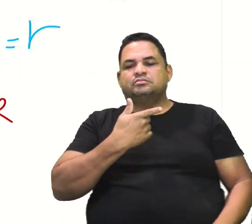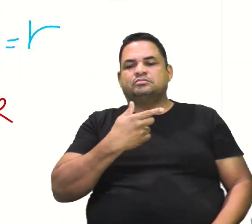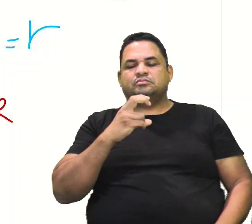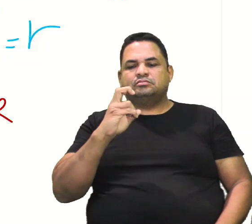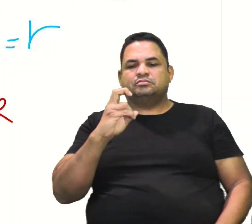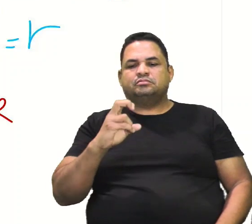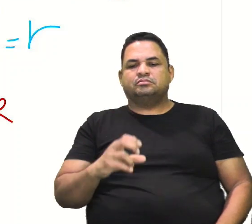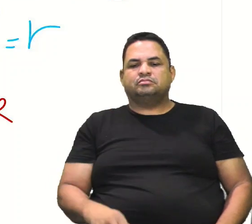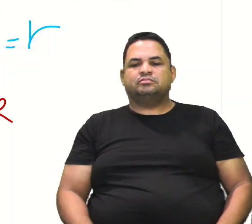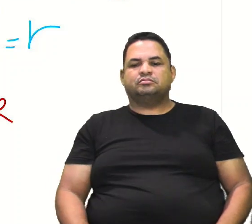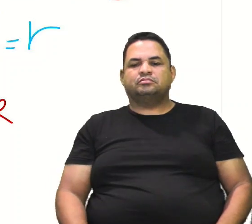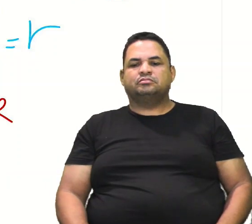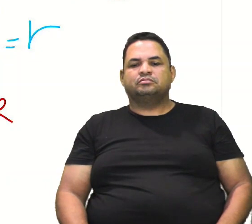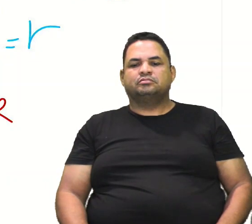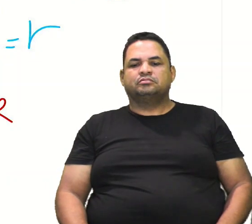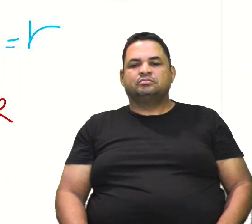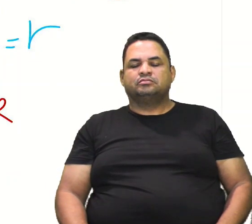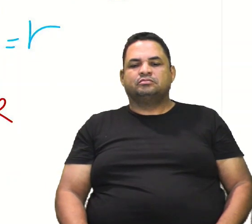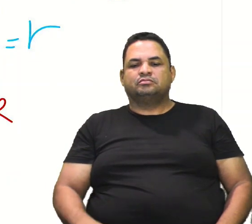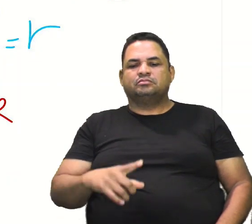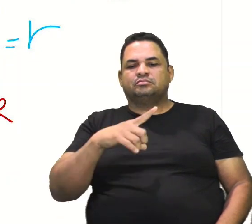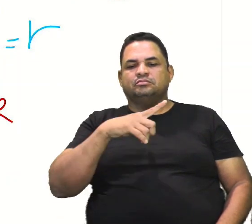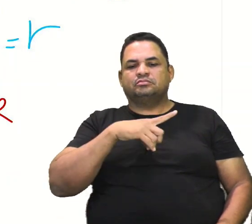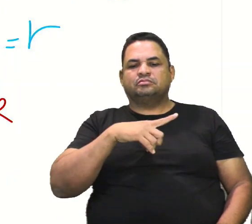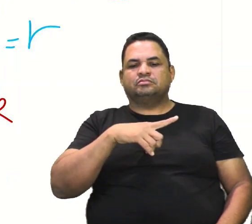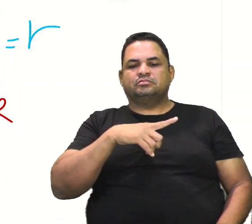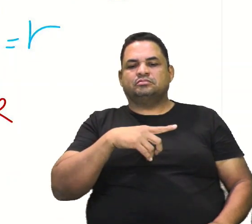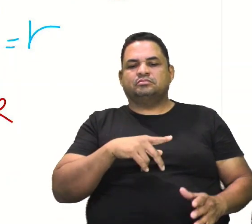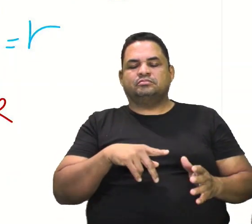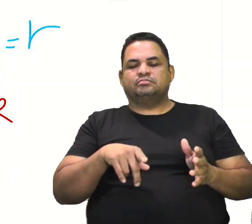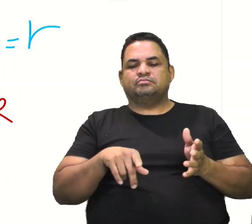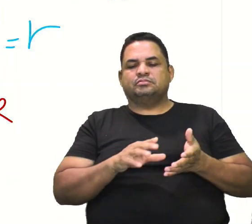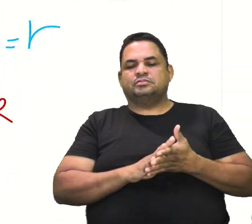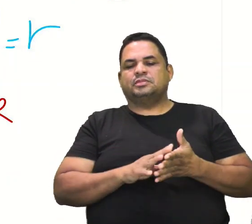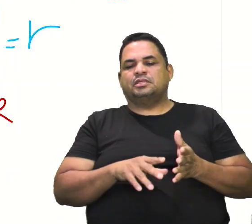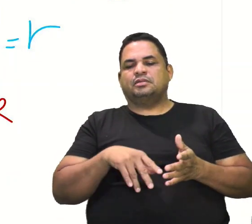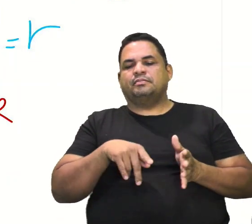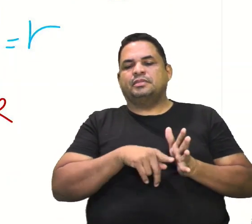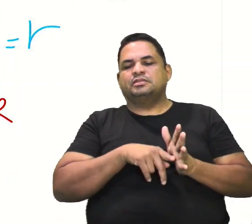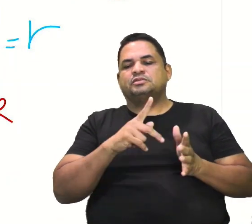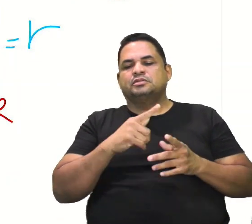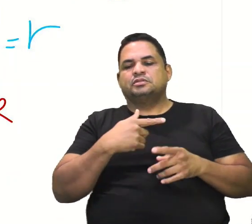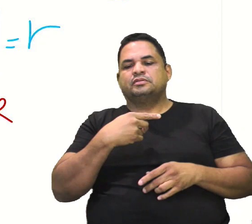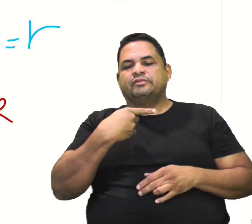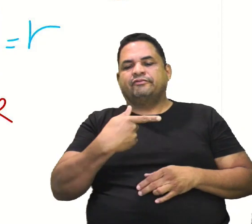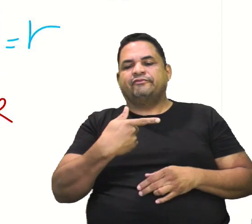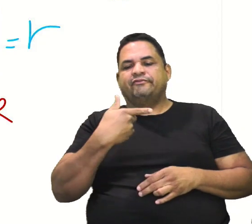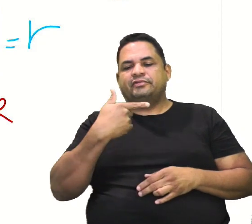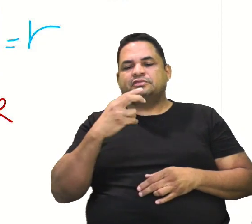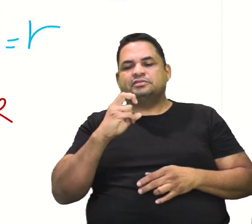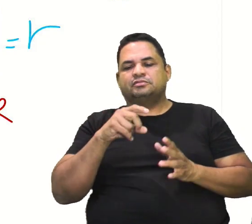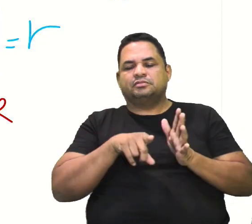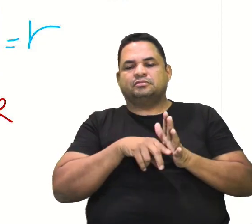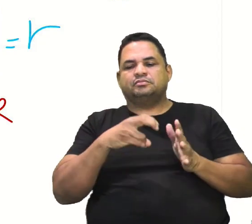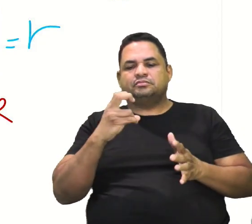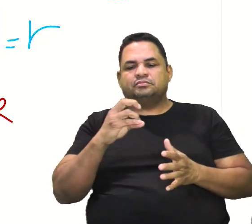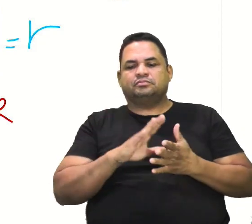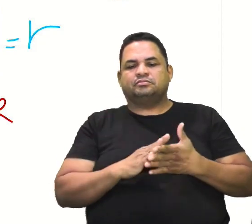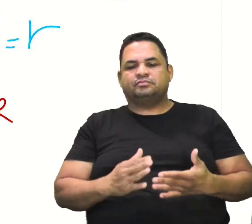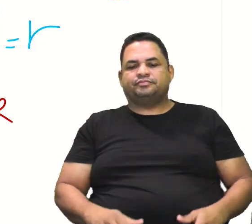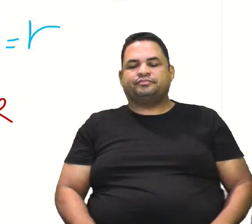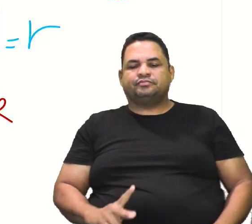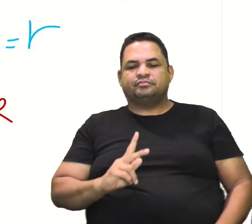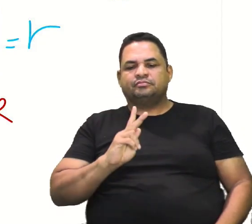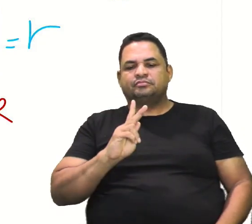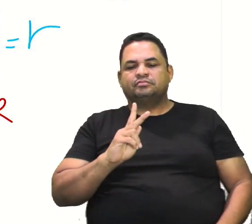a 25. Então, temos que menos K vai ser 25 menos 5, né? Temos que